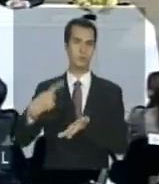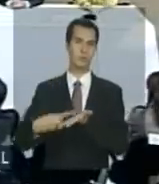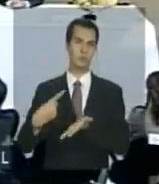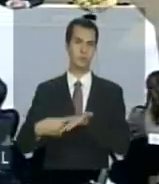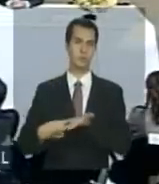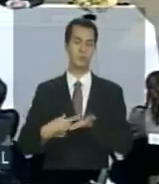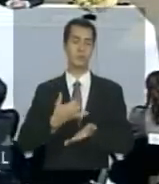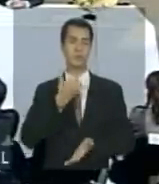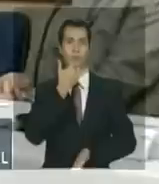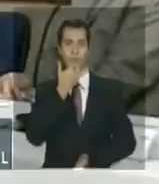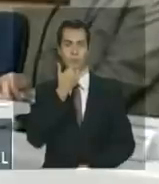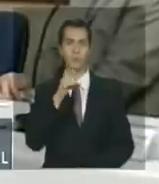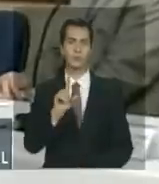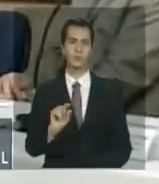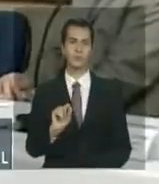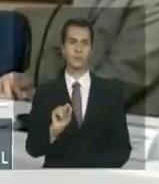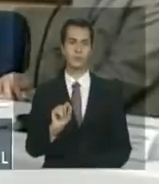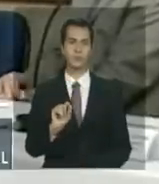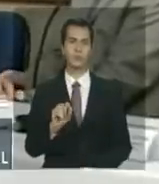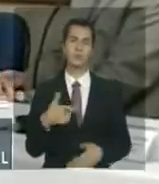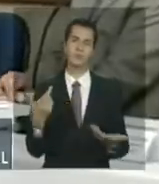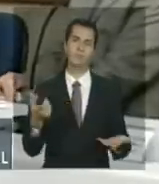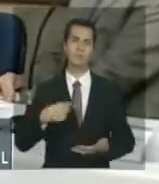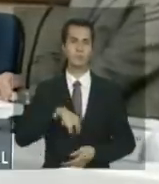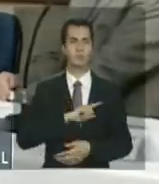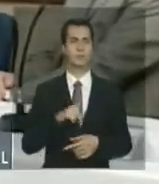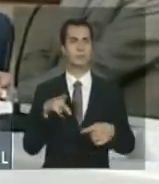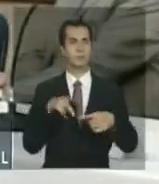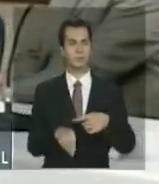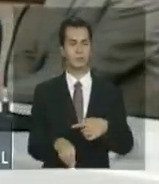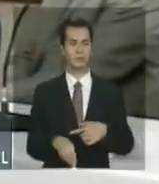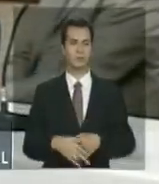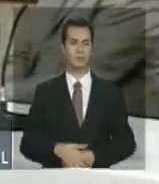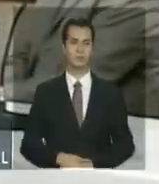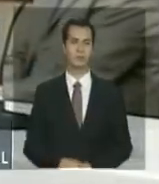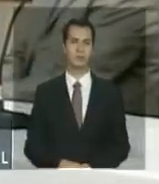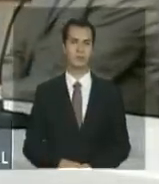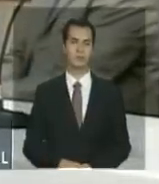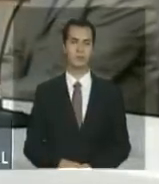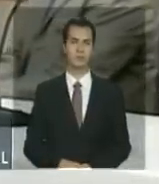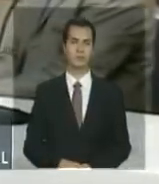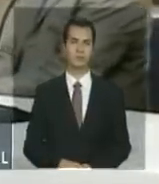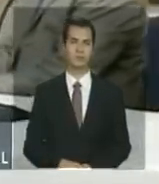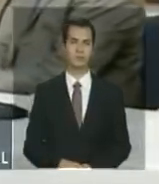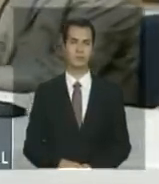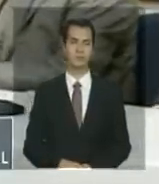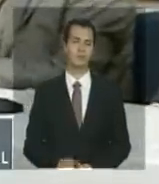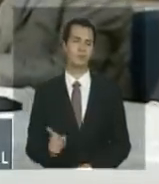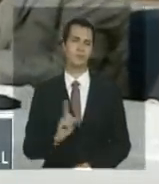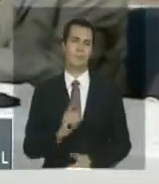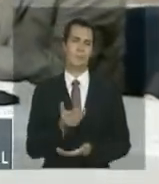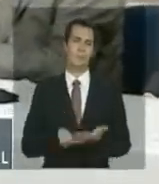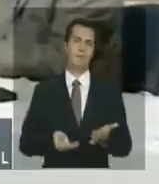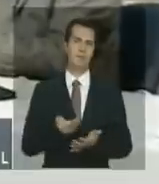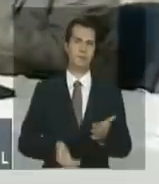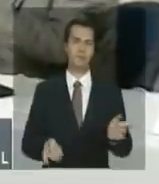então, infelizmente, tivemos que fazer essa interrupção, mas eu acho que não vai